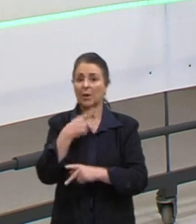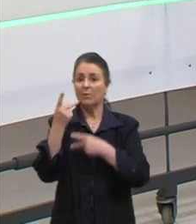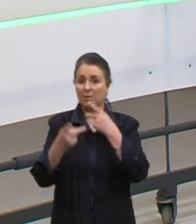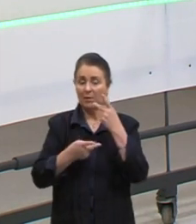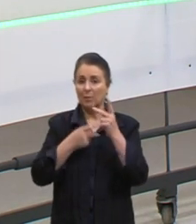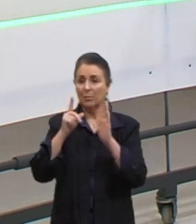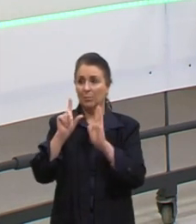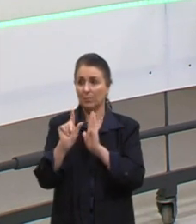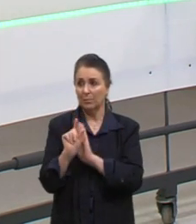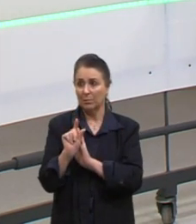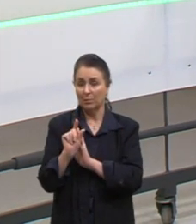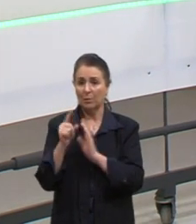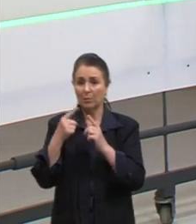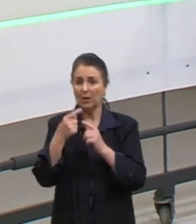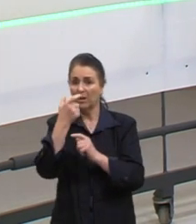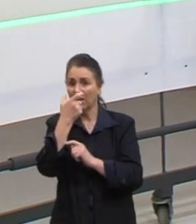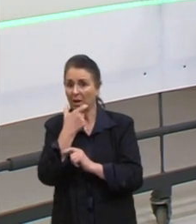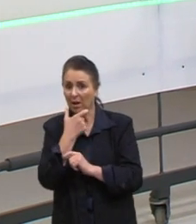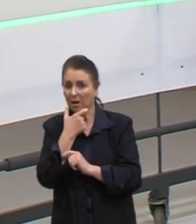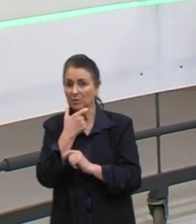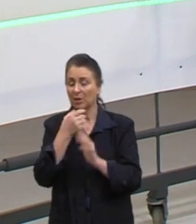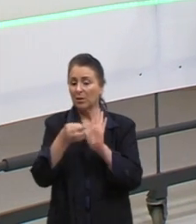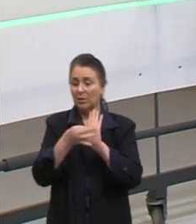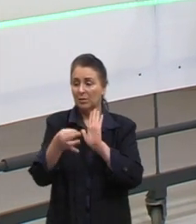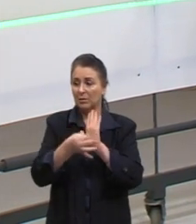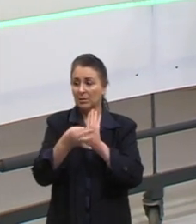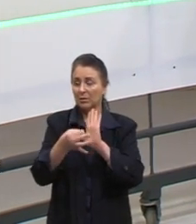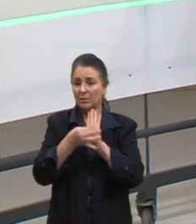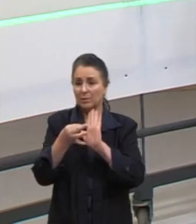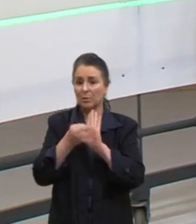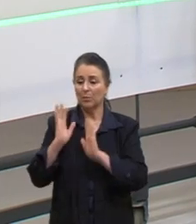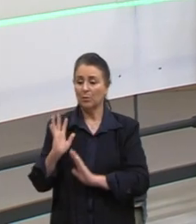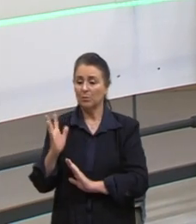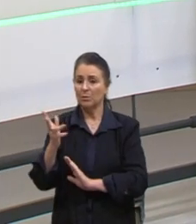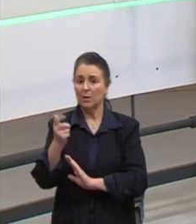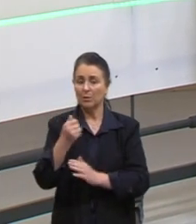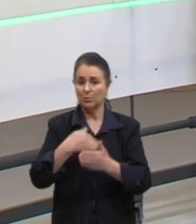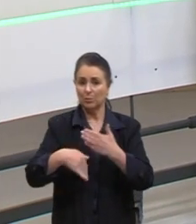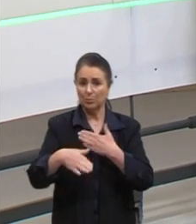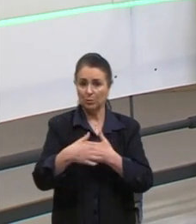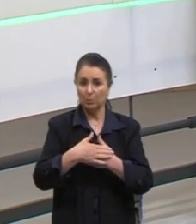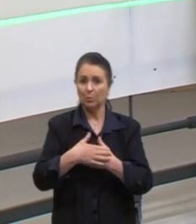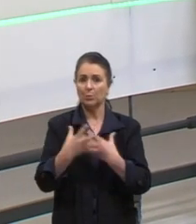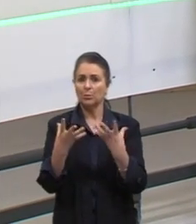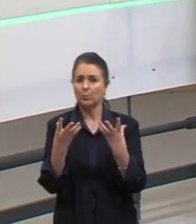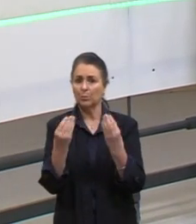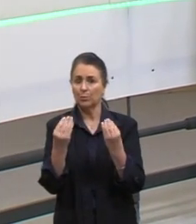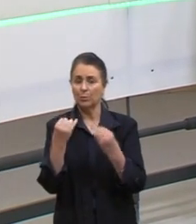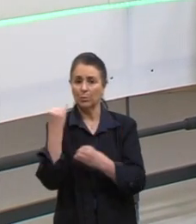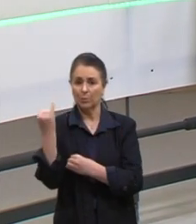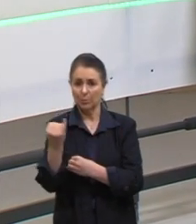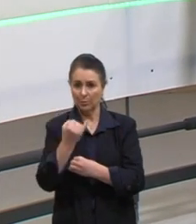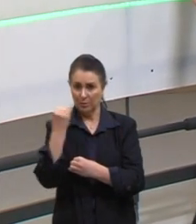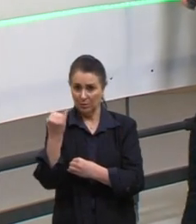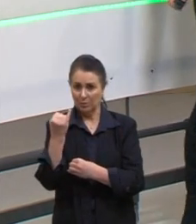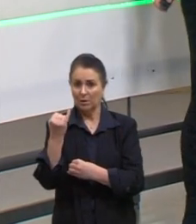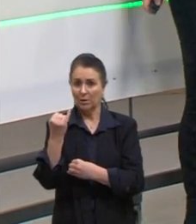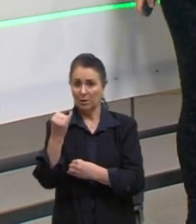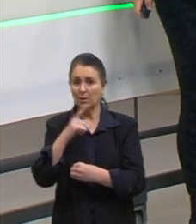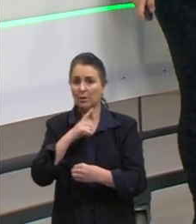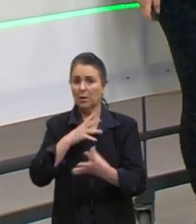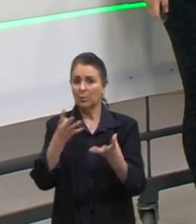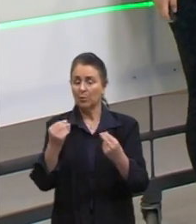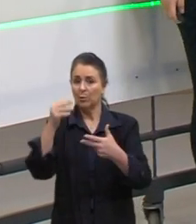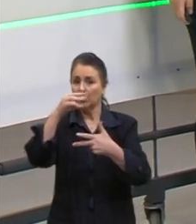pouquinho né do que ela acha só comentar sobre esses dados todos né que são muito importantes e que caem muito no ENEM